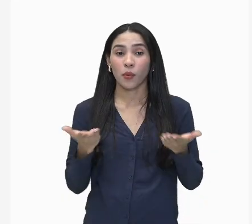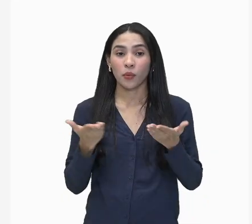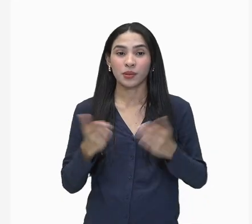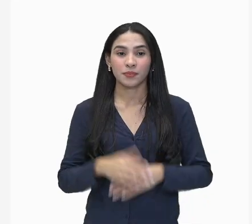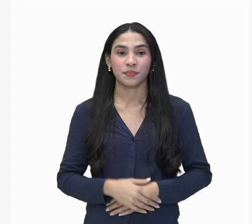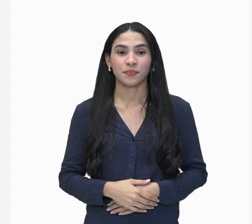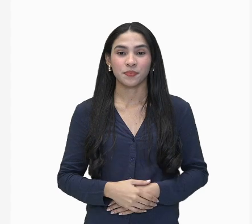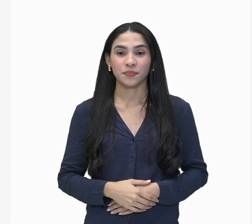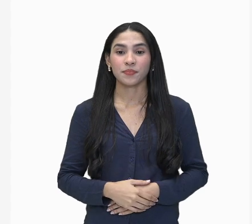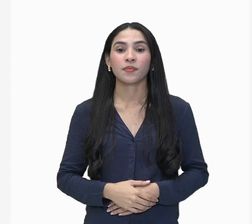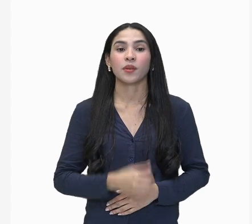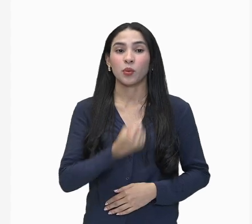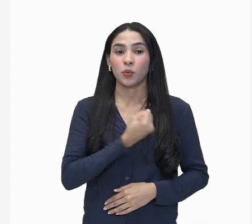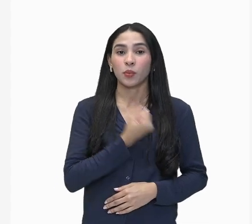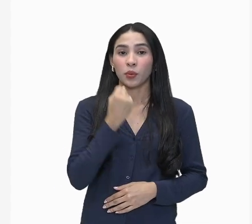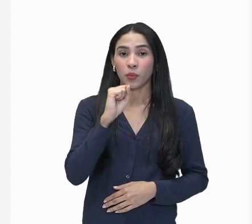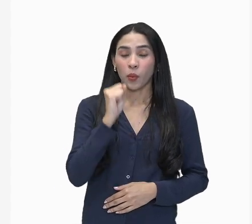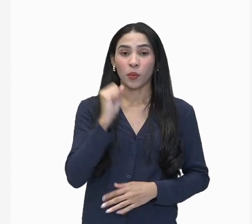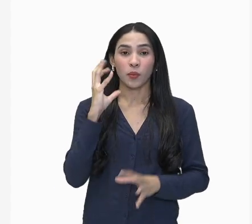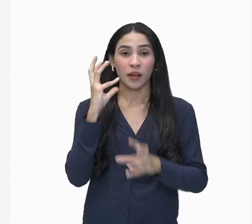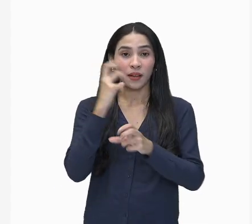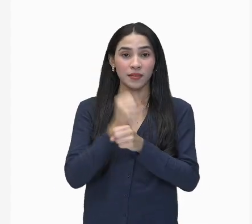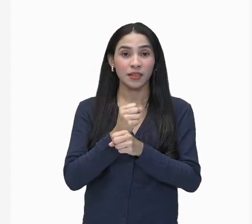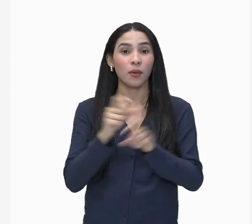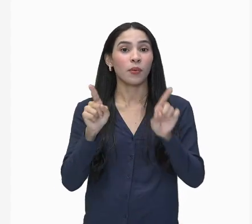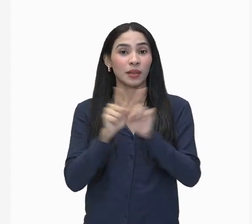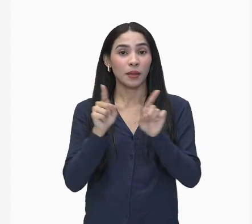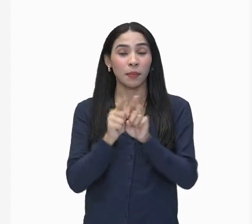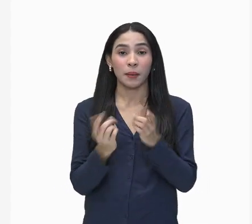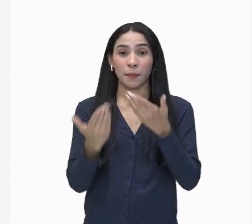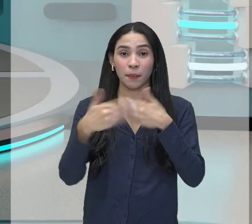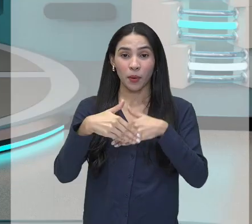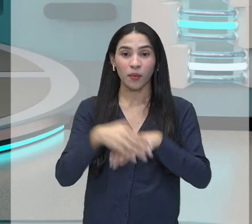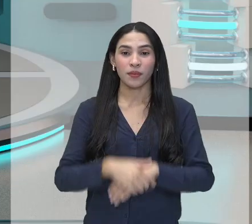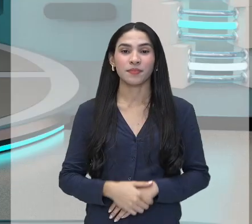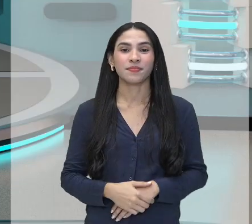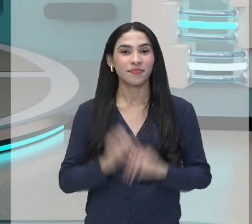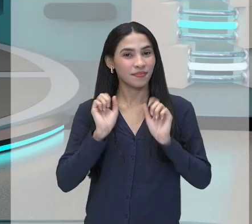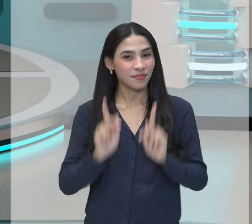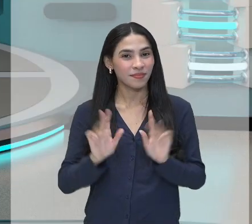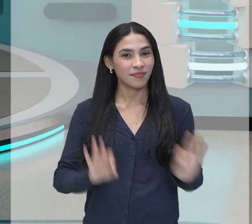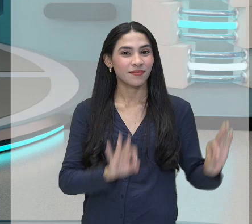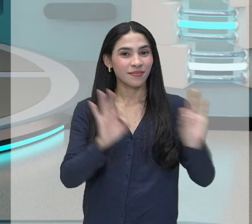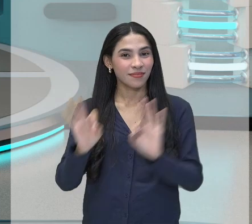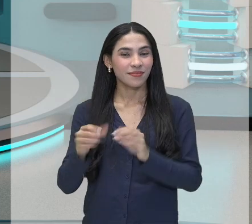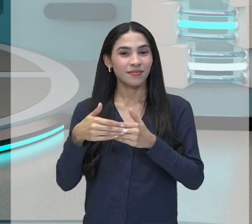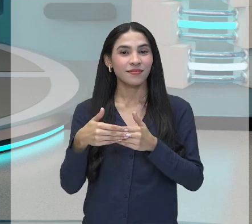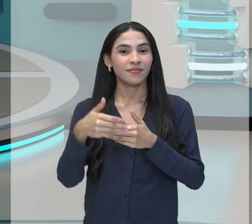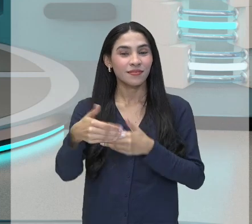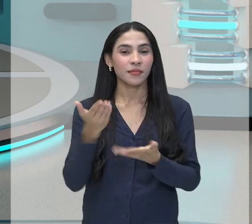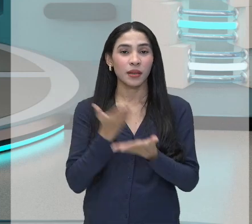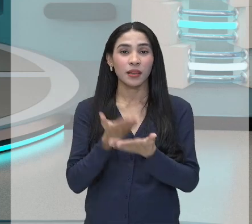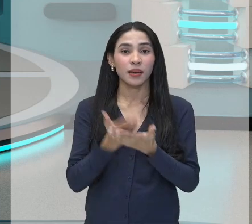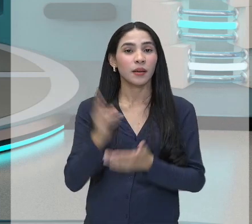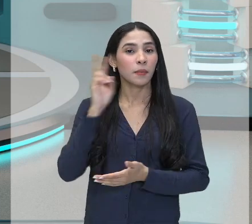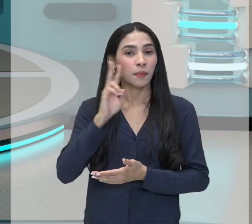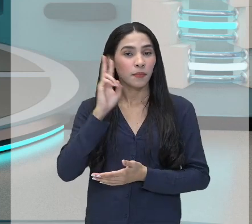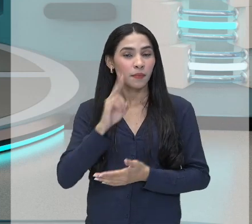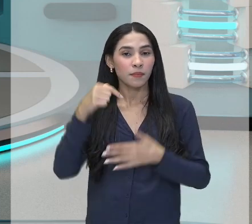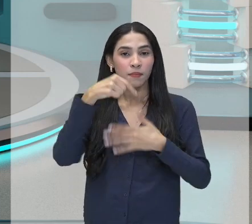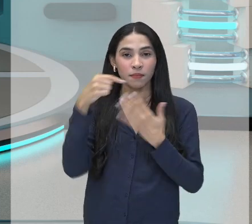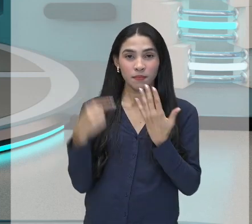lá? Aula 8, revisão e avaliação. Muito bem, vamos então relembrar aí os principais